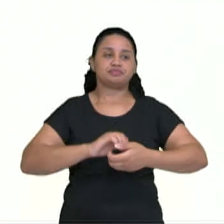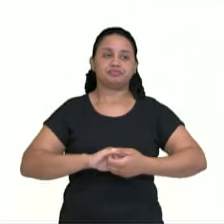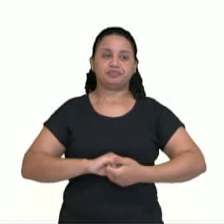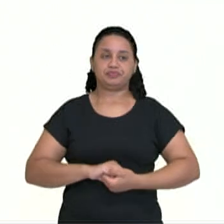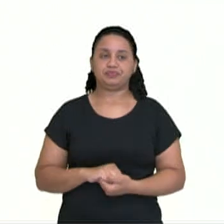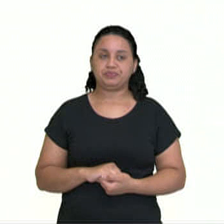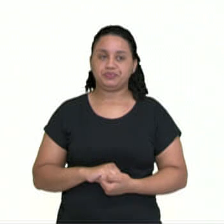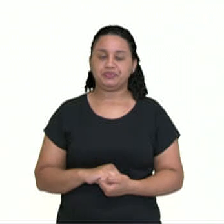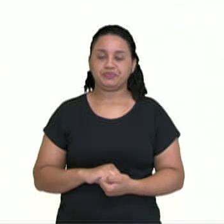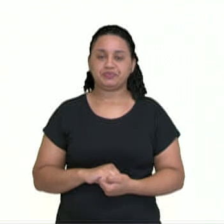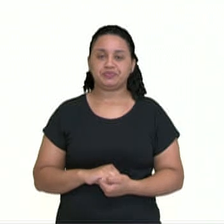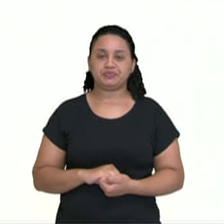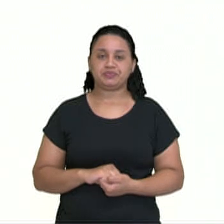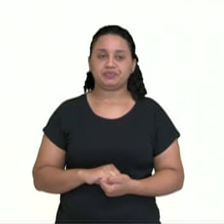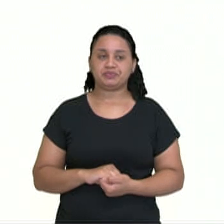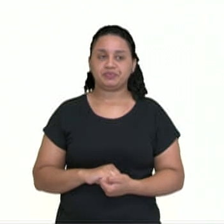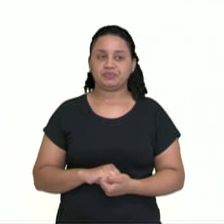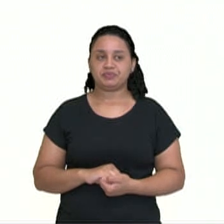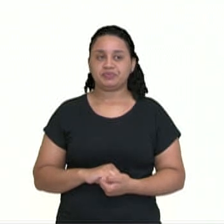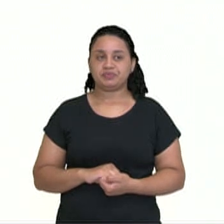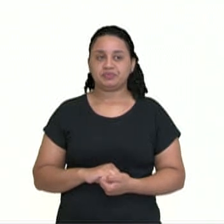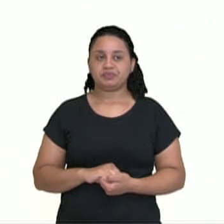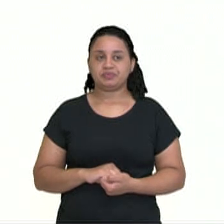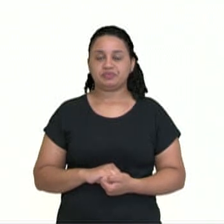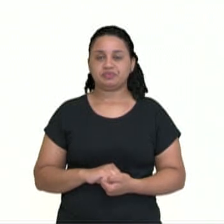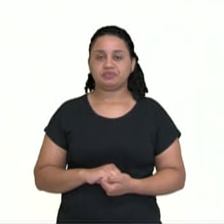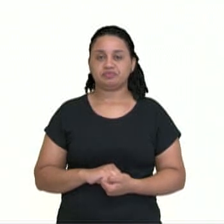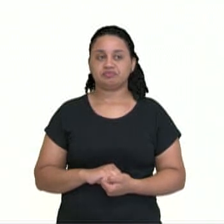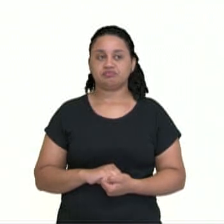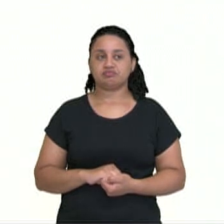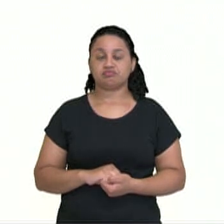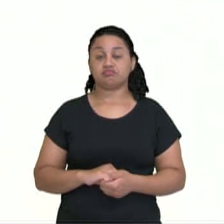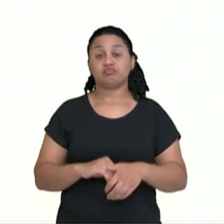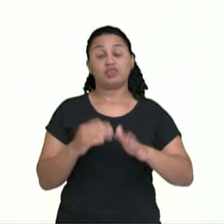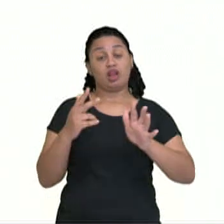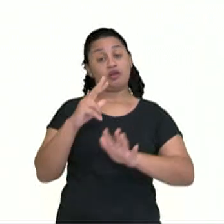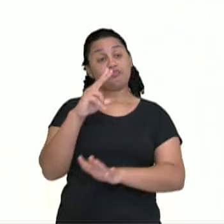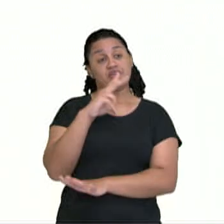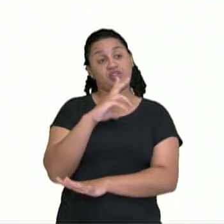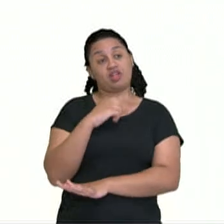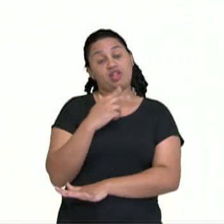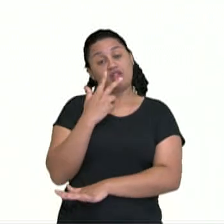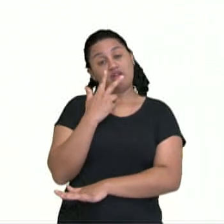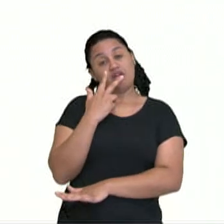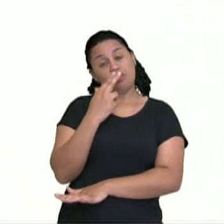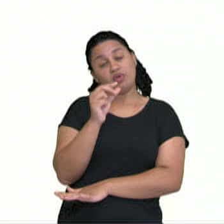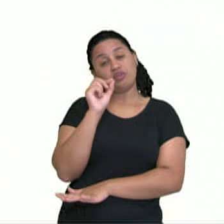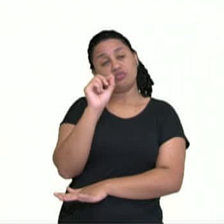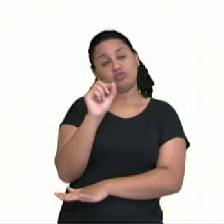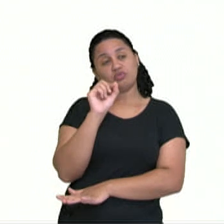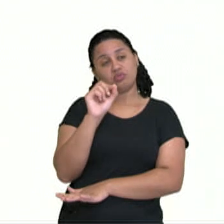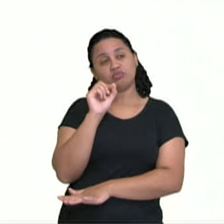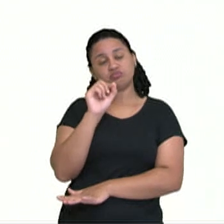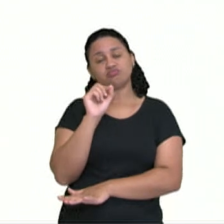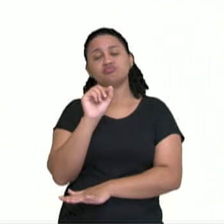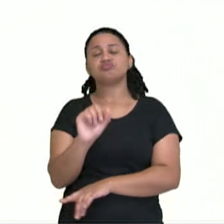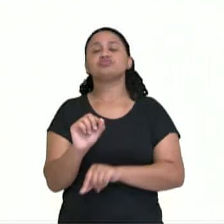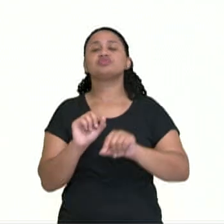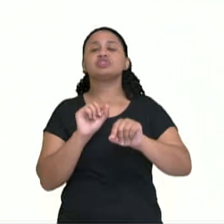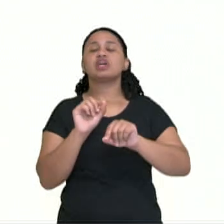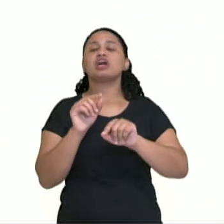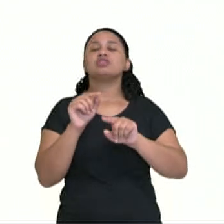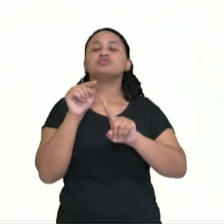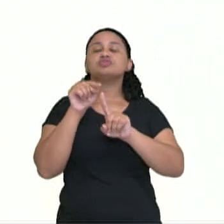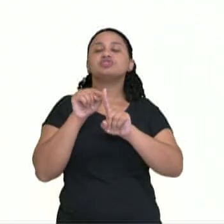I think the stand-up comedy is a lot of fun. Pessoalmente, eu acho que